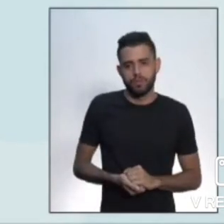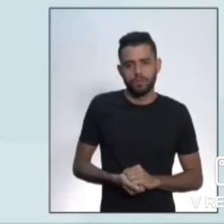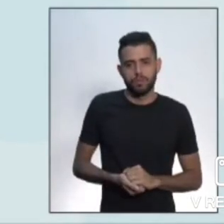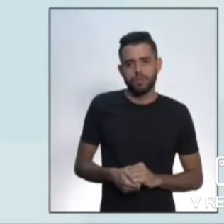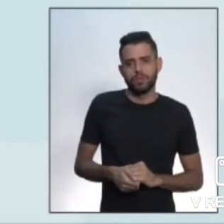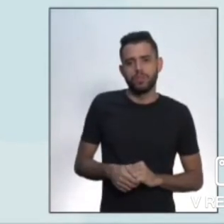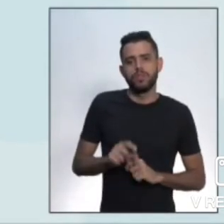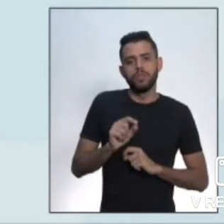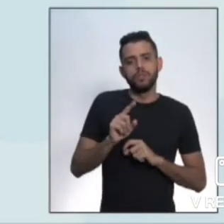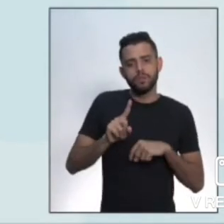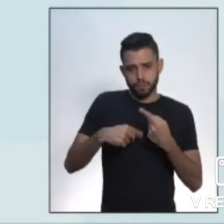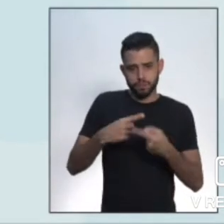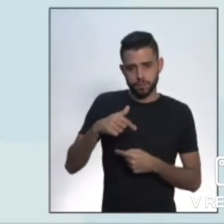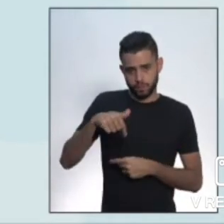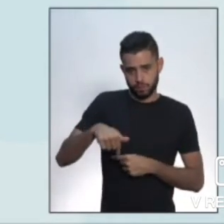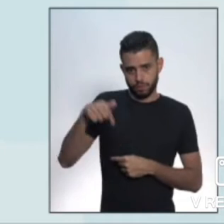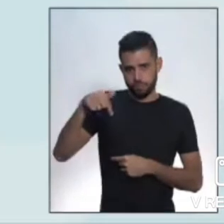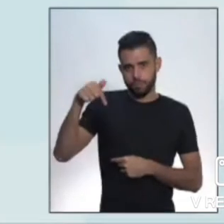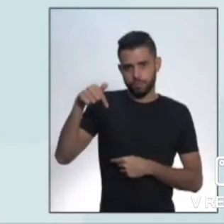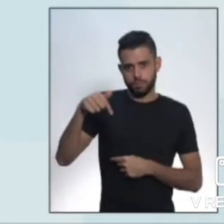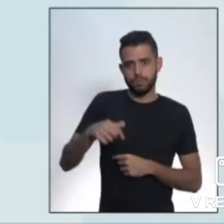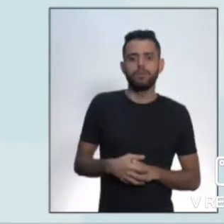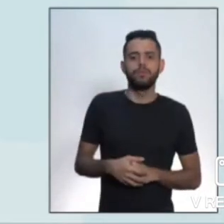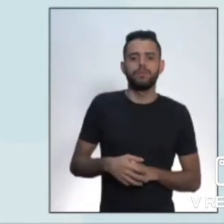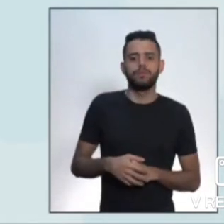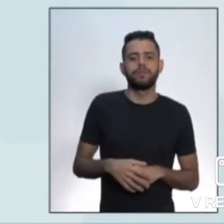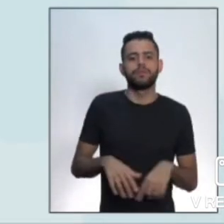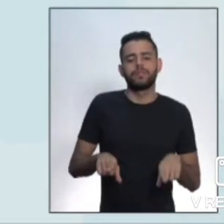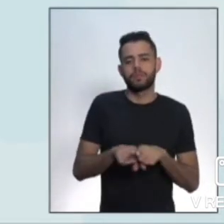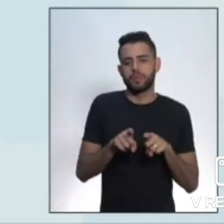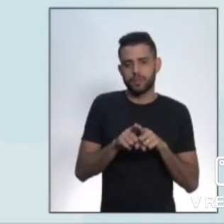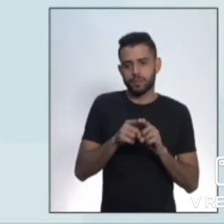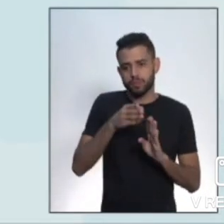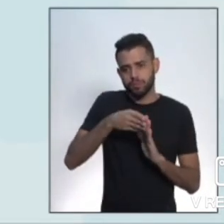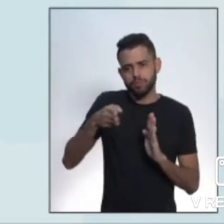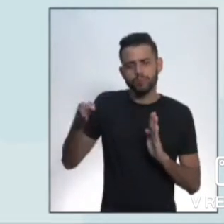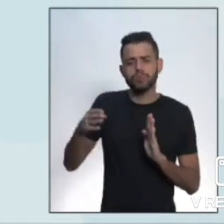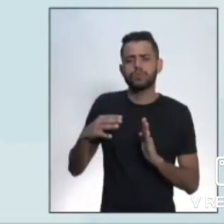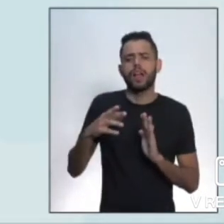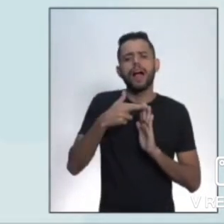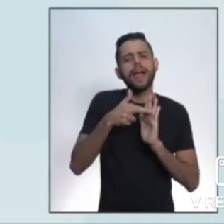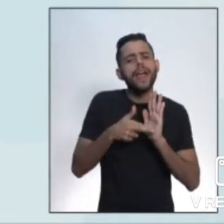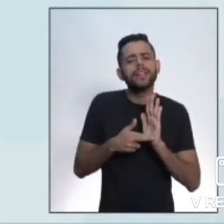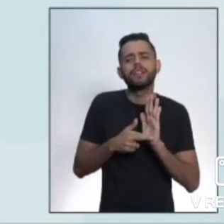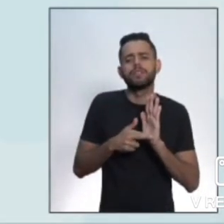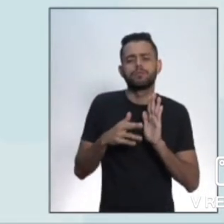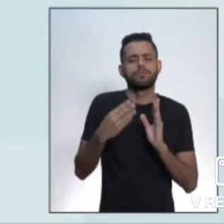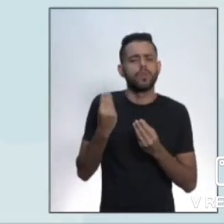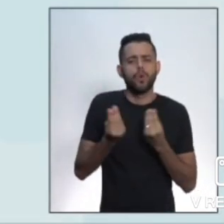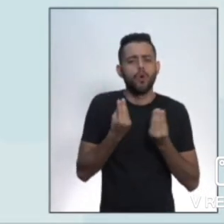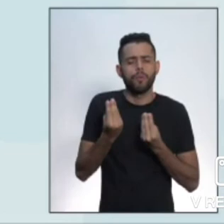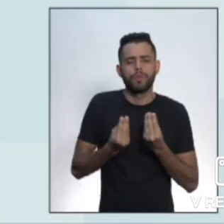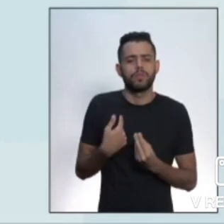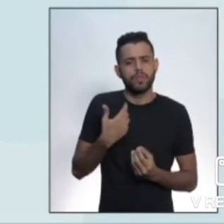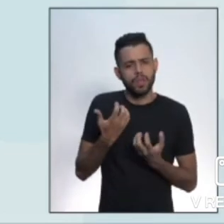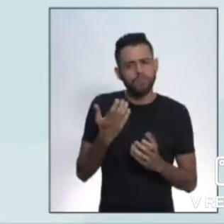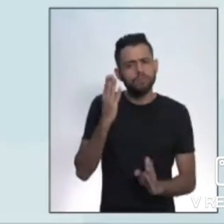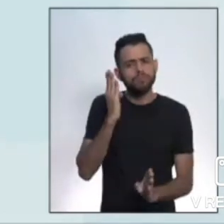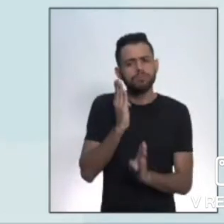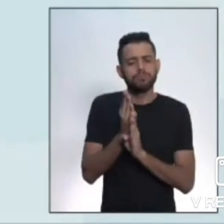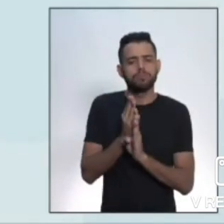que é o sétimo termo? O seguinte. E a expressão do termo geral. Então, eu quero localizar aí qual que é o termo